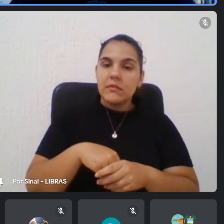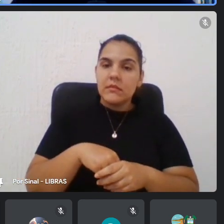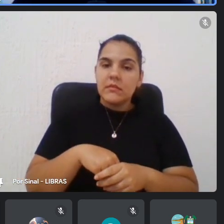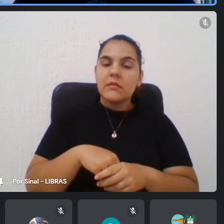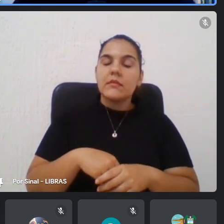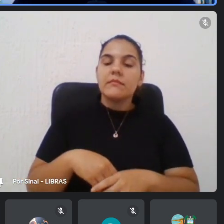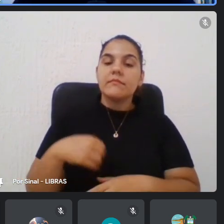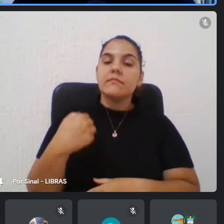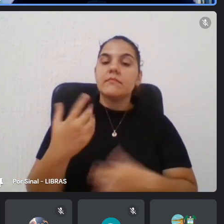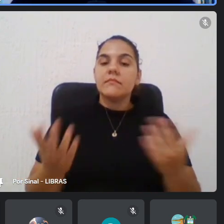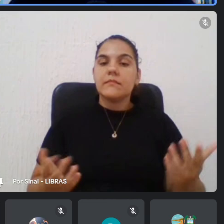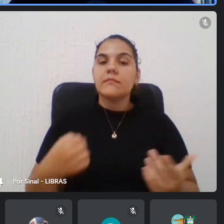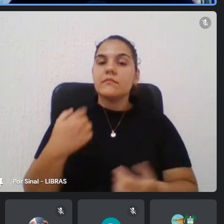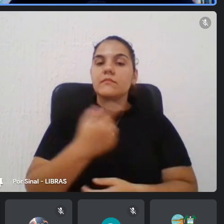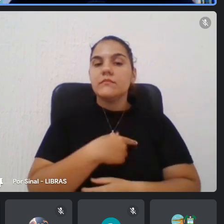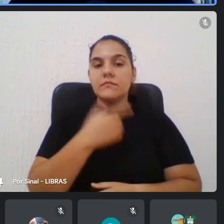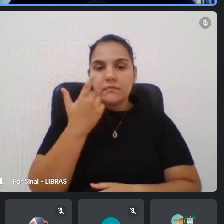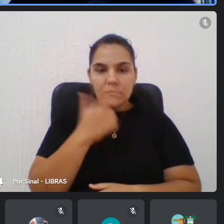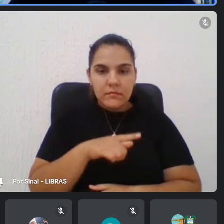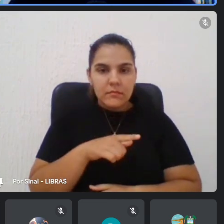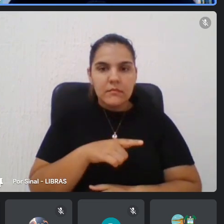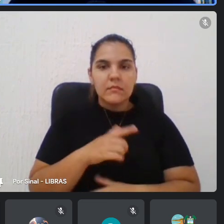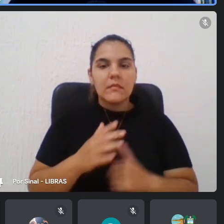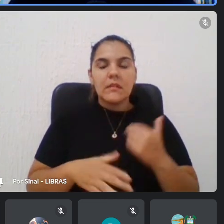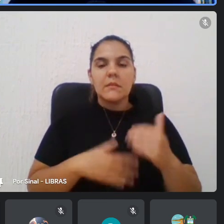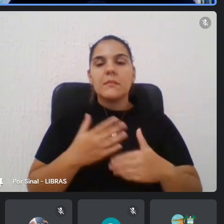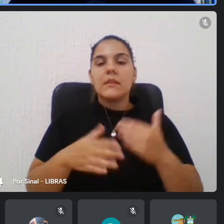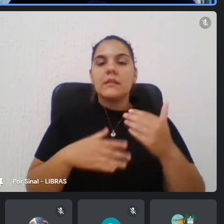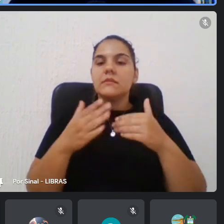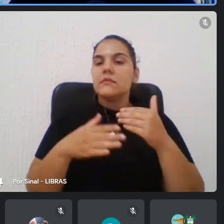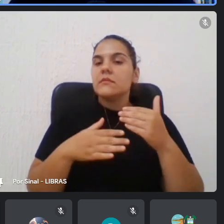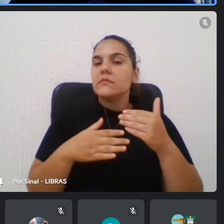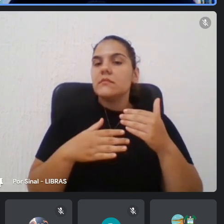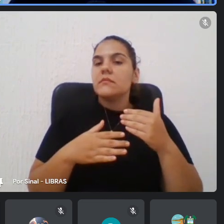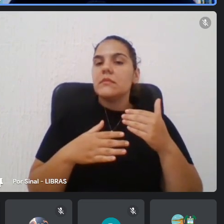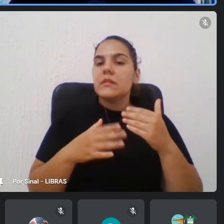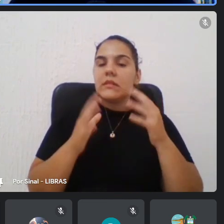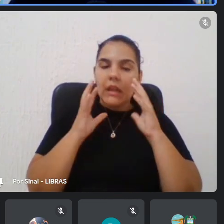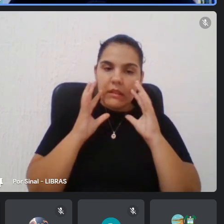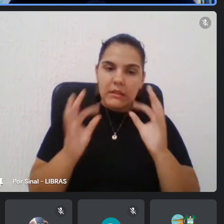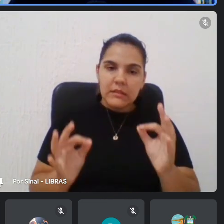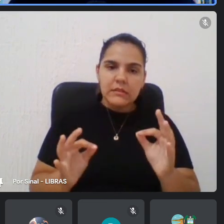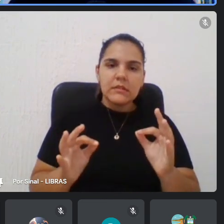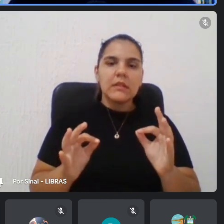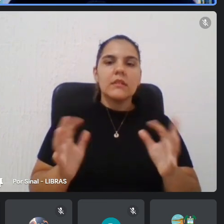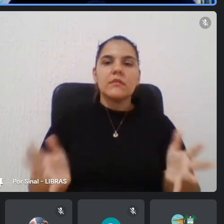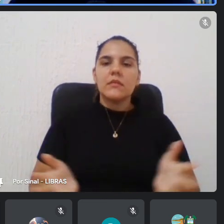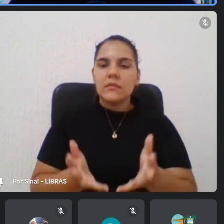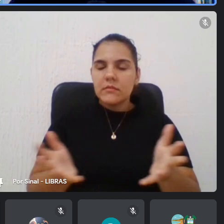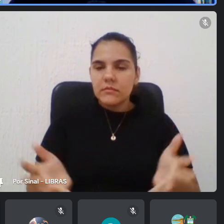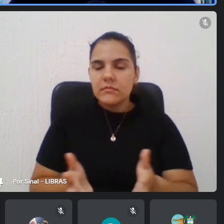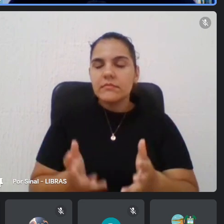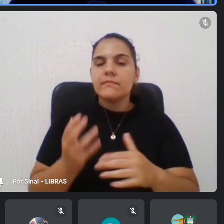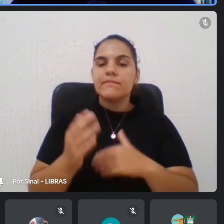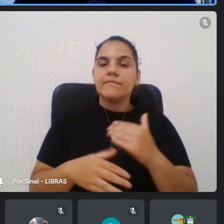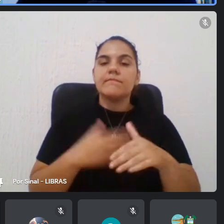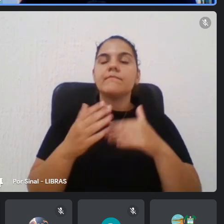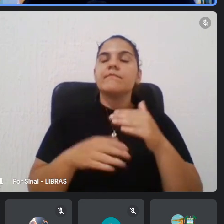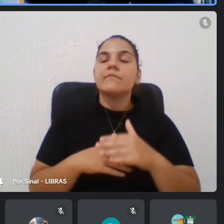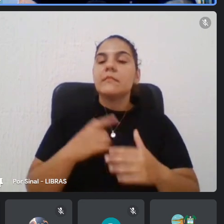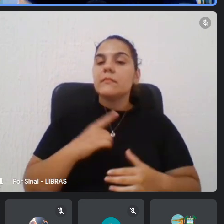conseguir garantir ao máximo a ampliação da escuta, da busca ativa, teremos uma